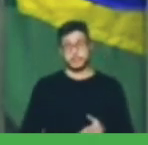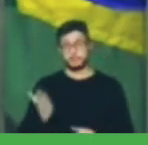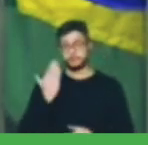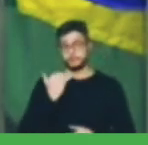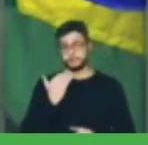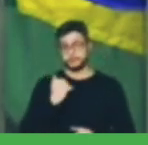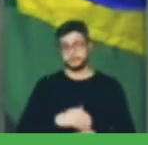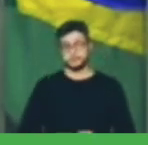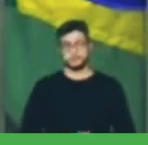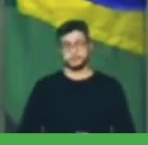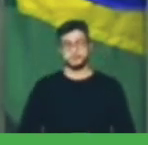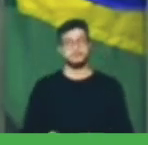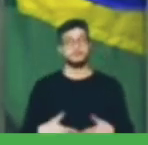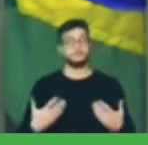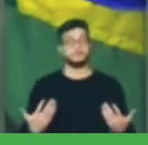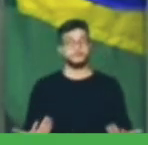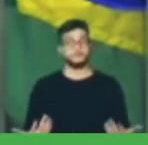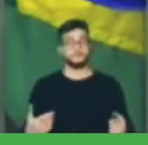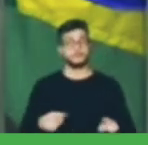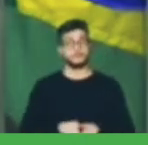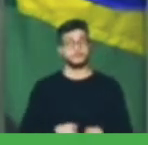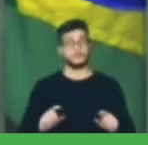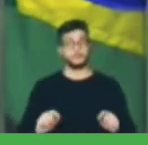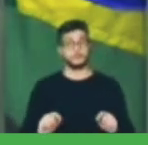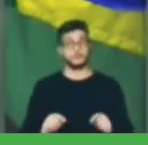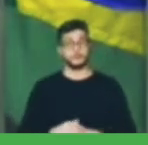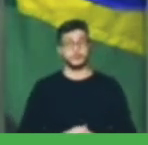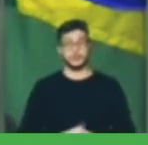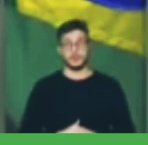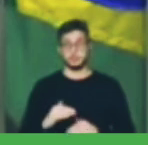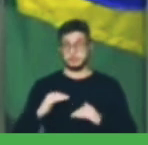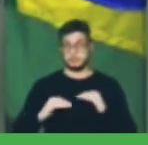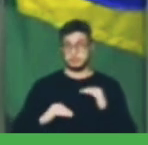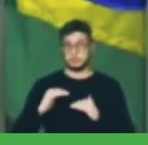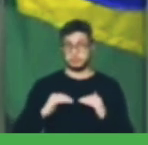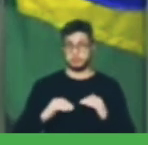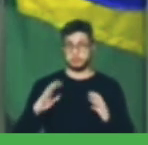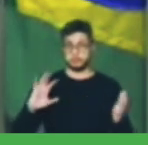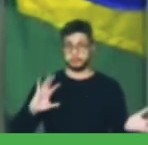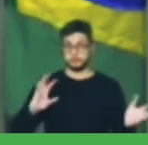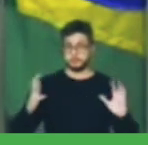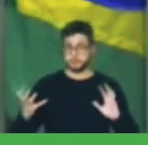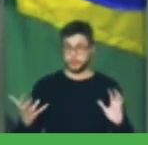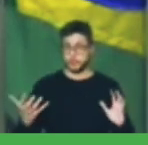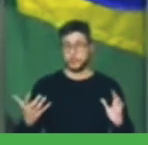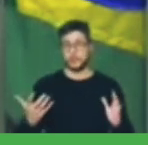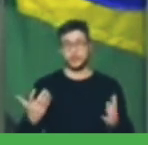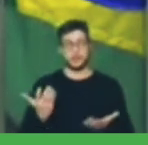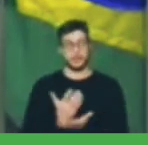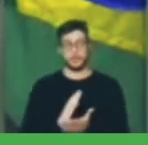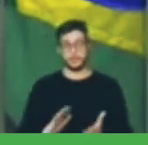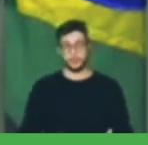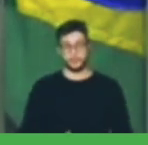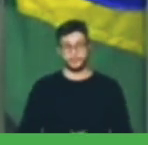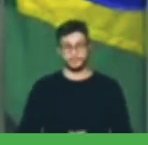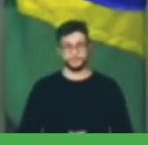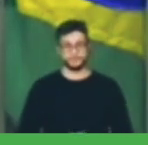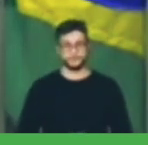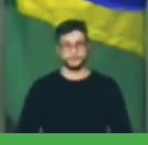a farsa do aquecimento global já foi para baixo e vai vir a farsa do clima,